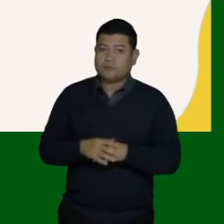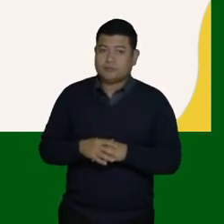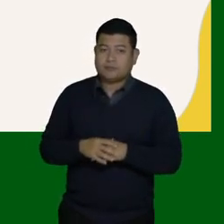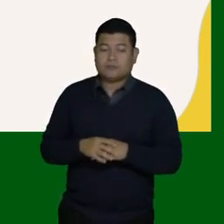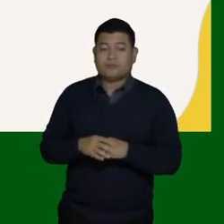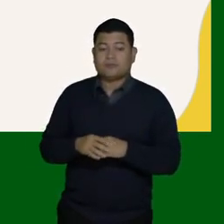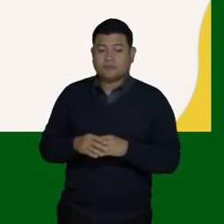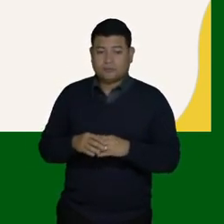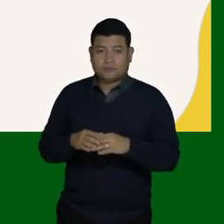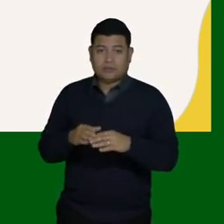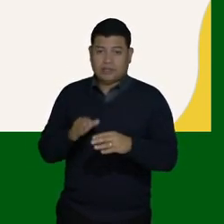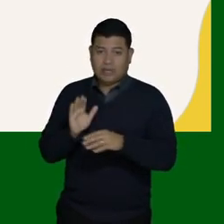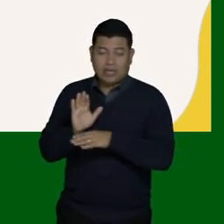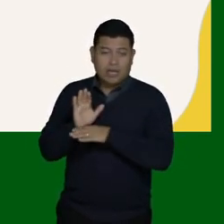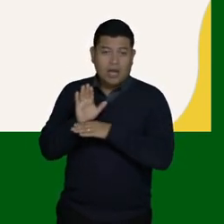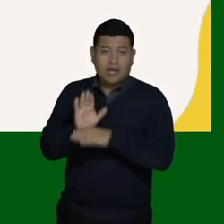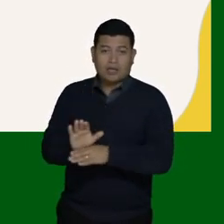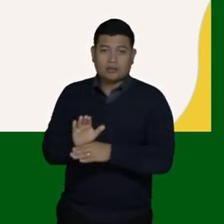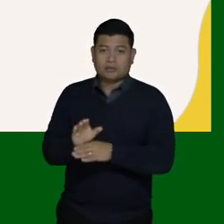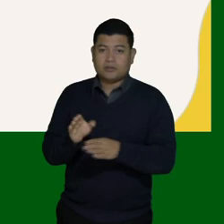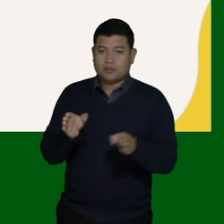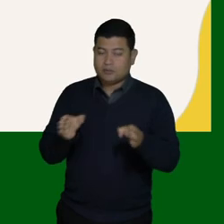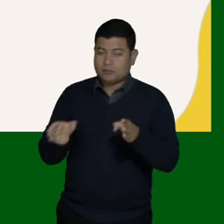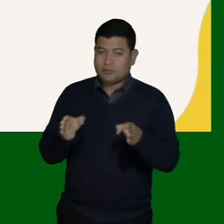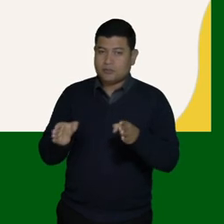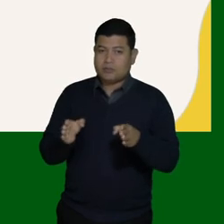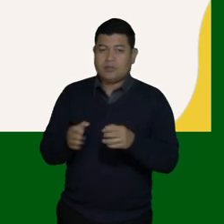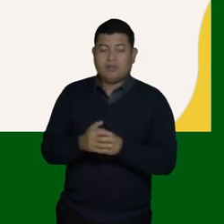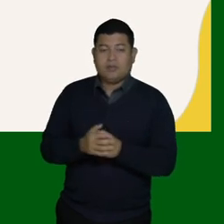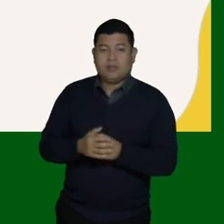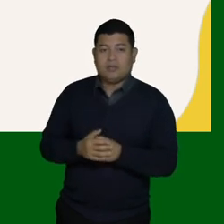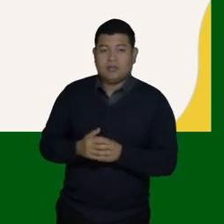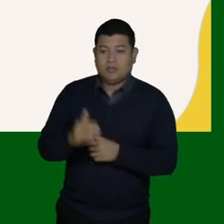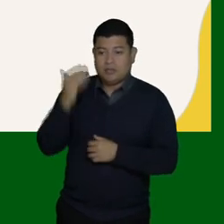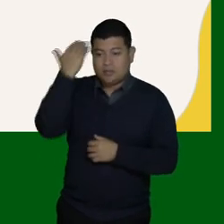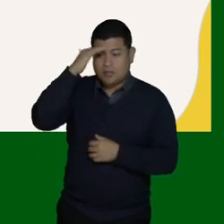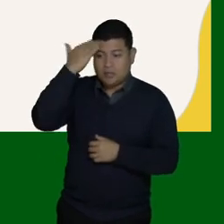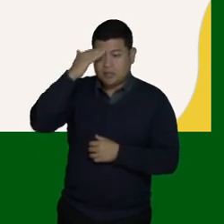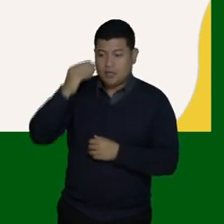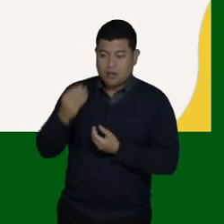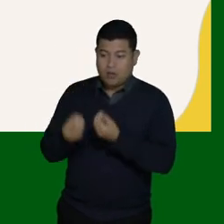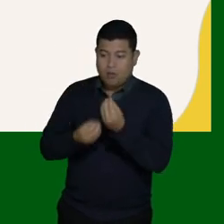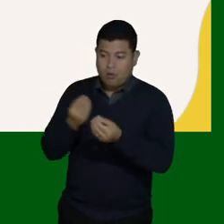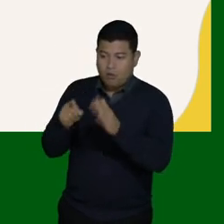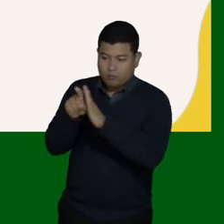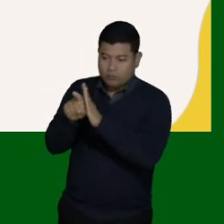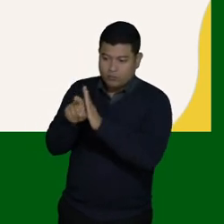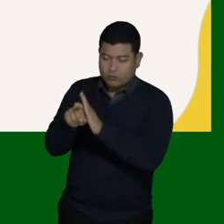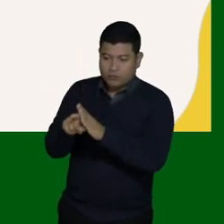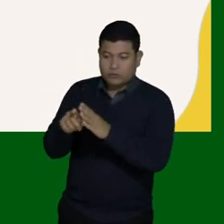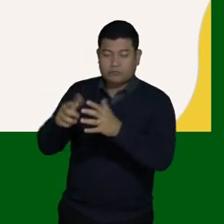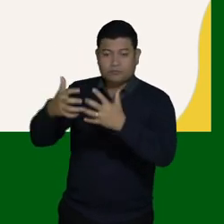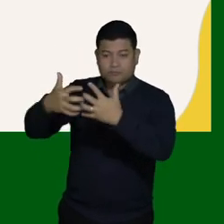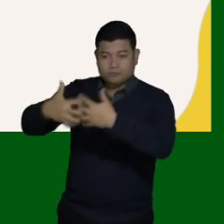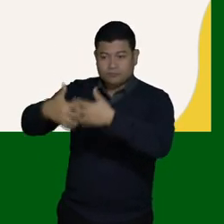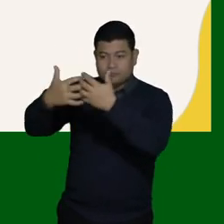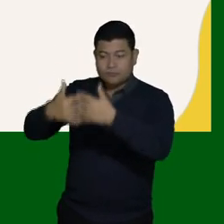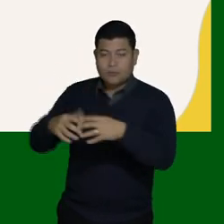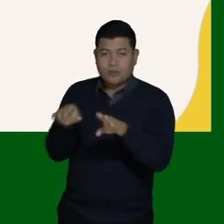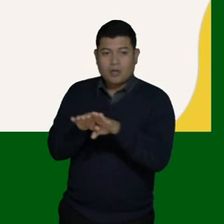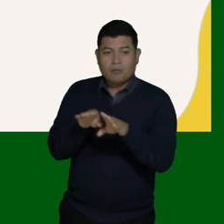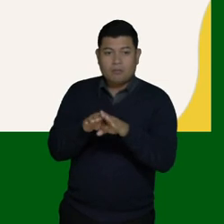a avaliação então ele faz o exame do Estado mental do paciente faz a entrevista com os